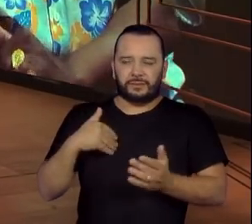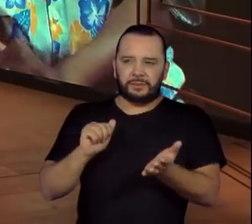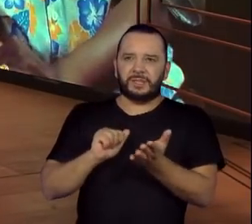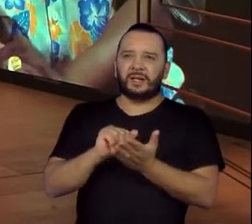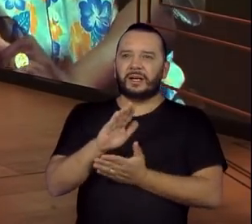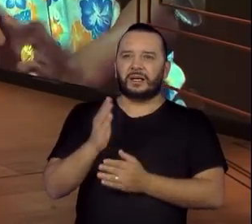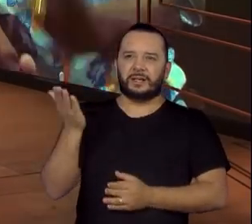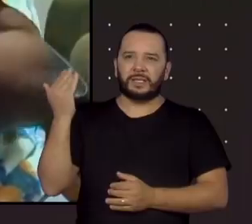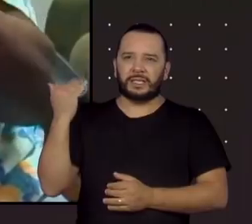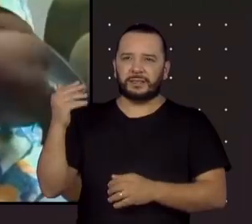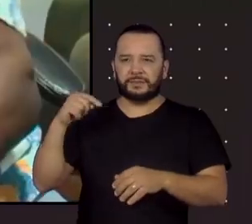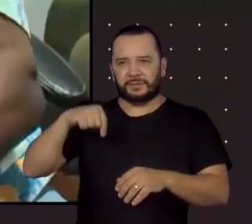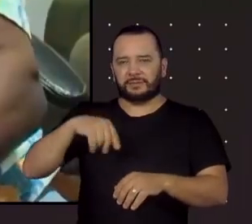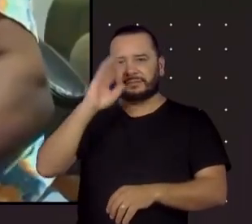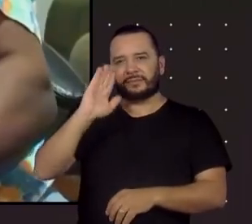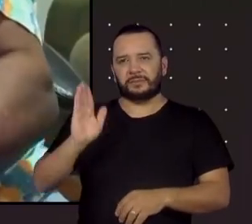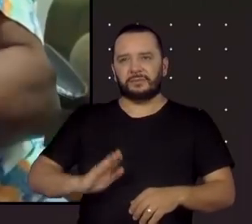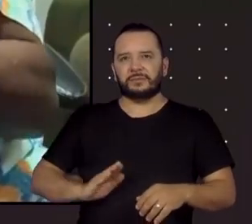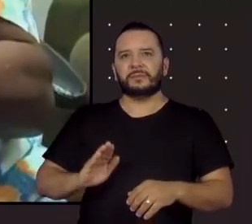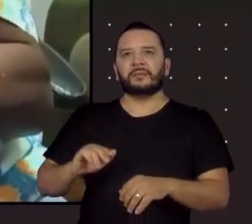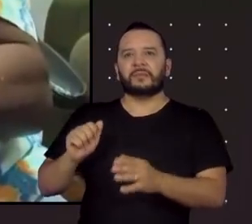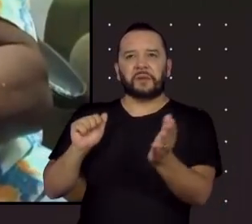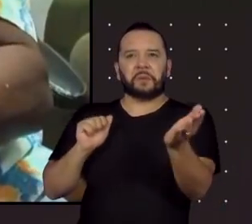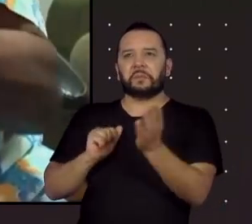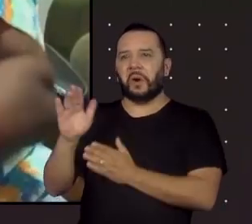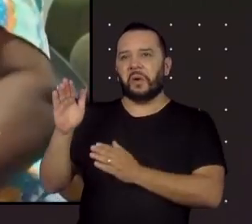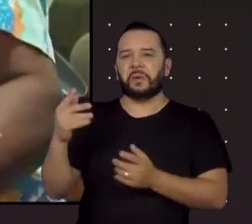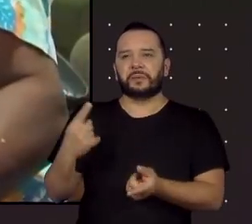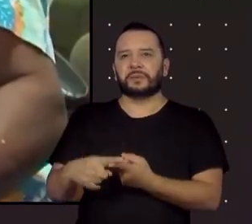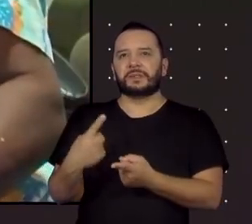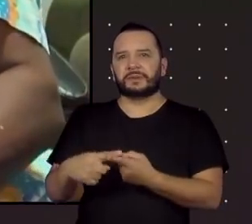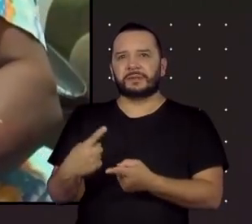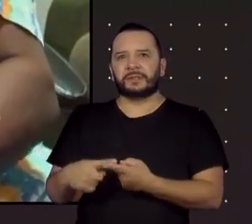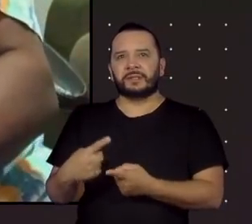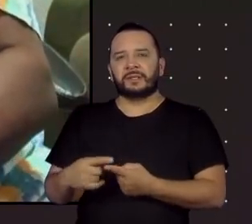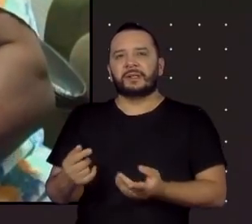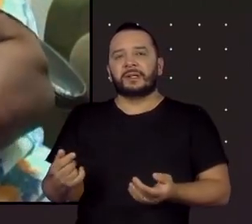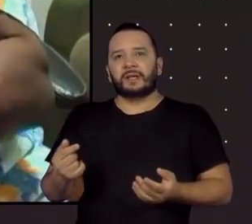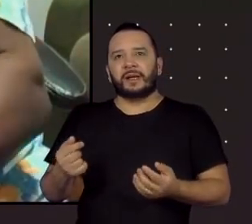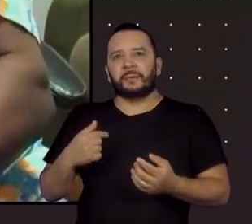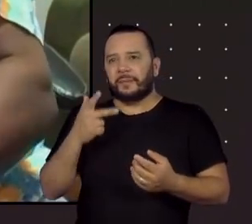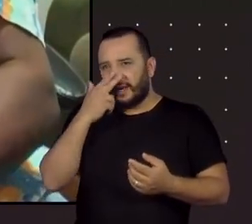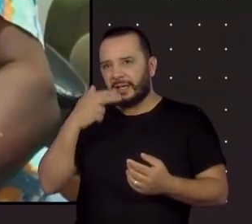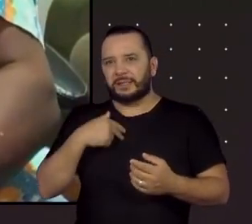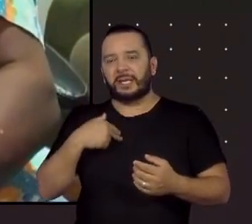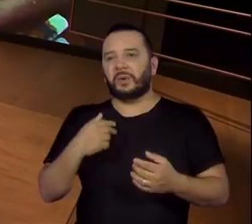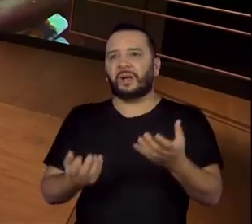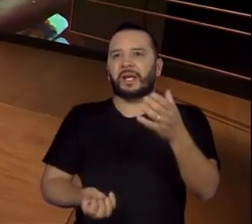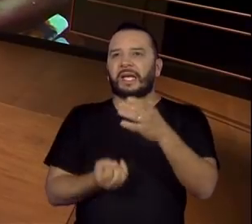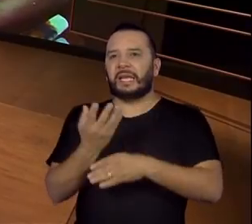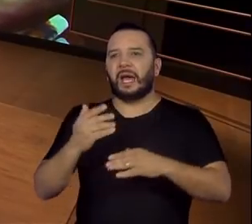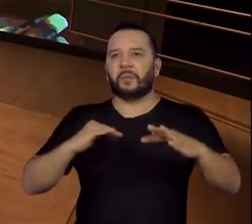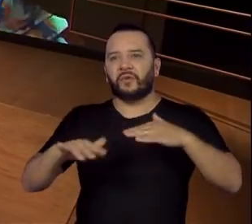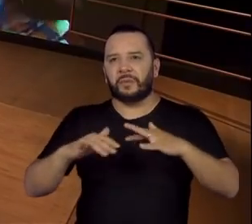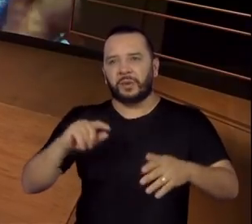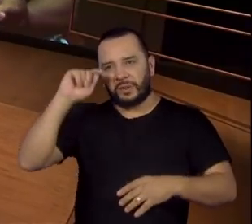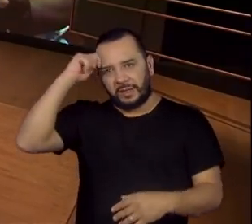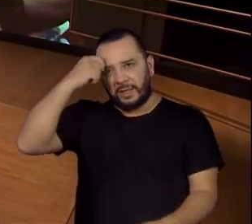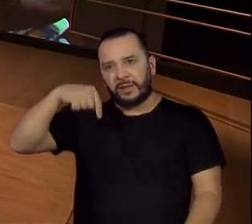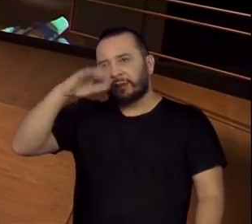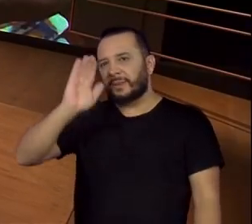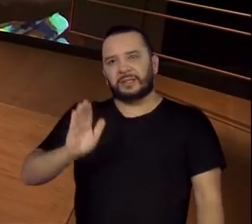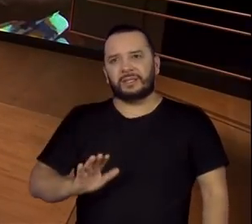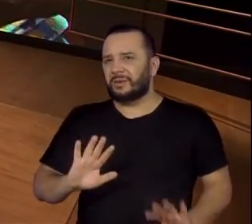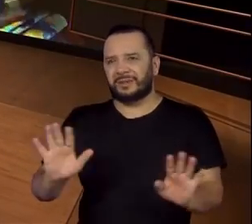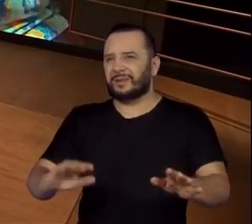época do país, eles disseram que eu estava querendo impetrar um movimento negro no Brasil, e não